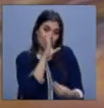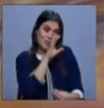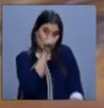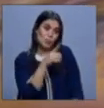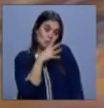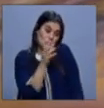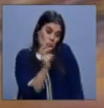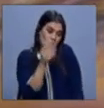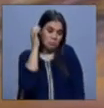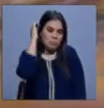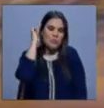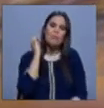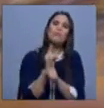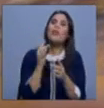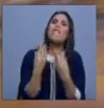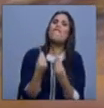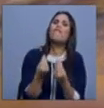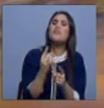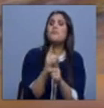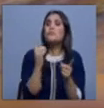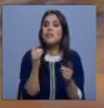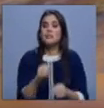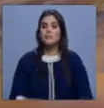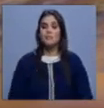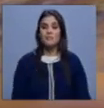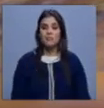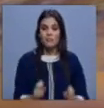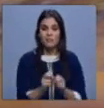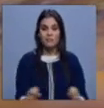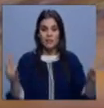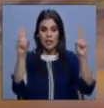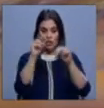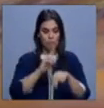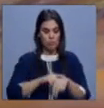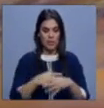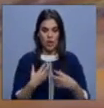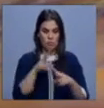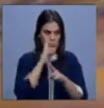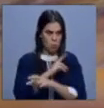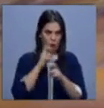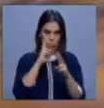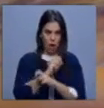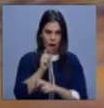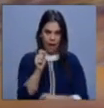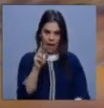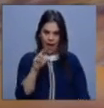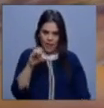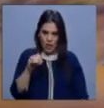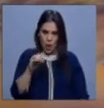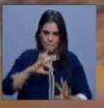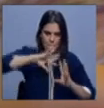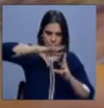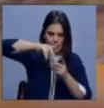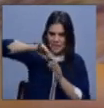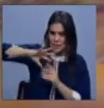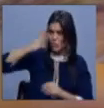fofinhos? Porque uma das grandes... Nesta nova era que nós vivemos da descoberta de exoplanetas, praticamente todas as